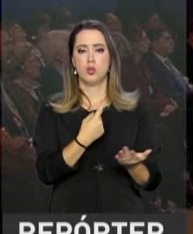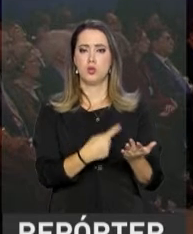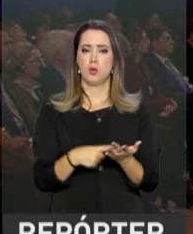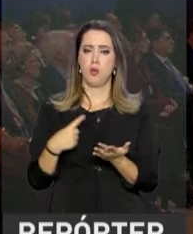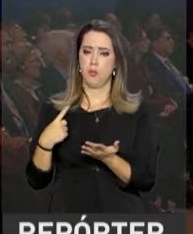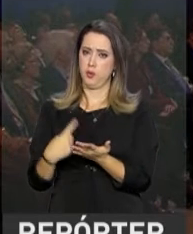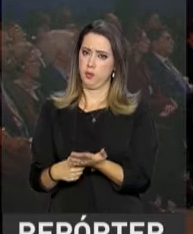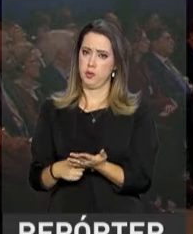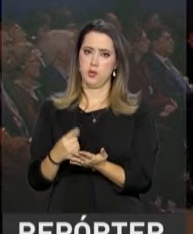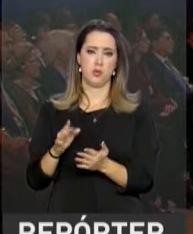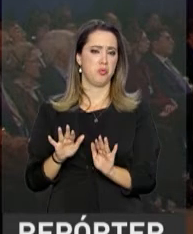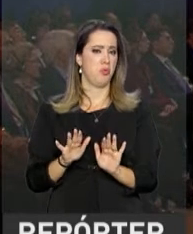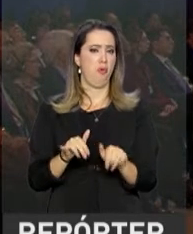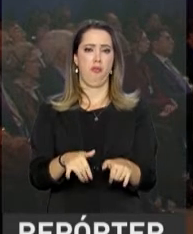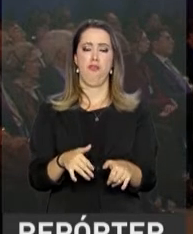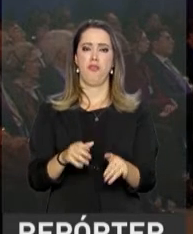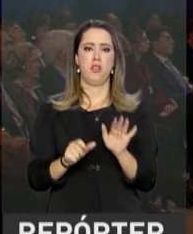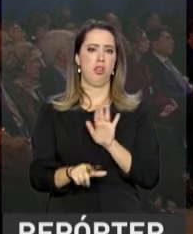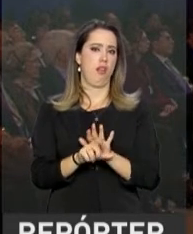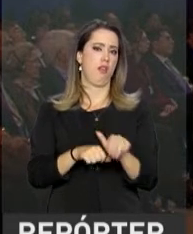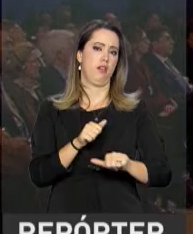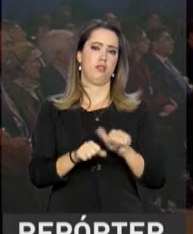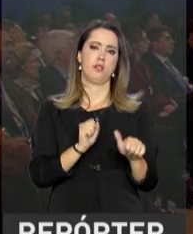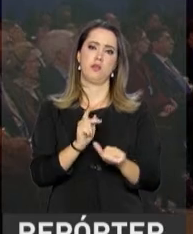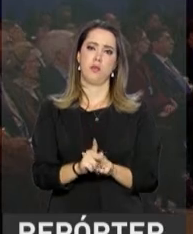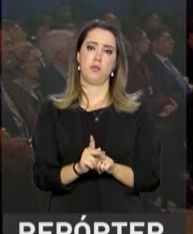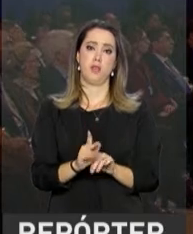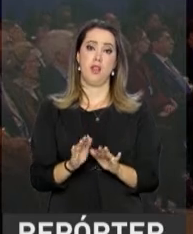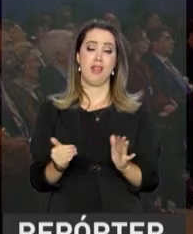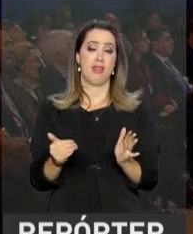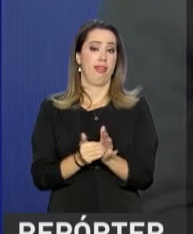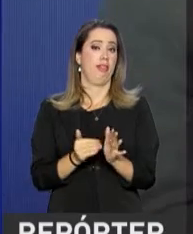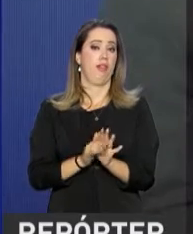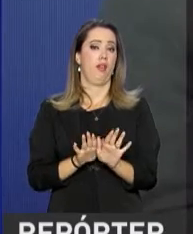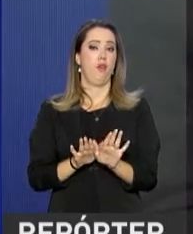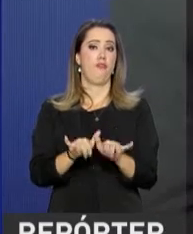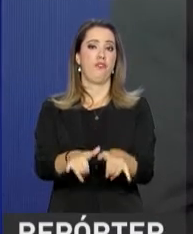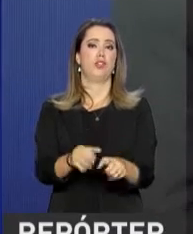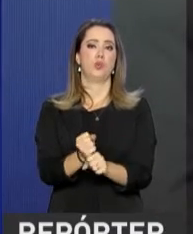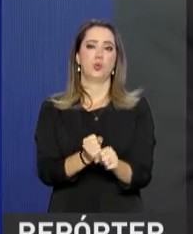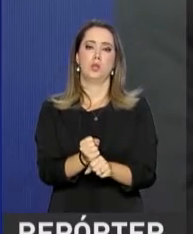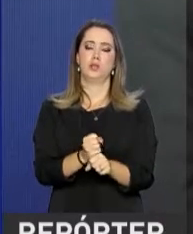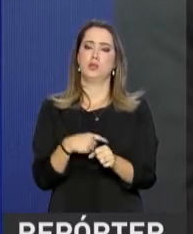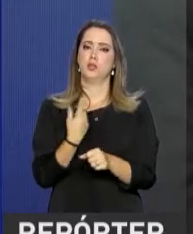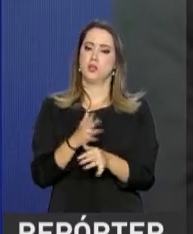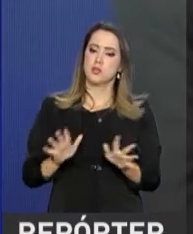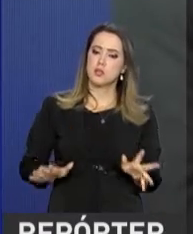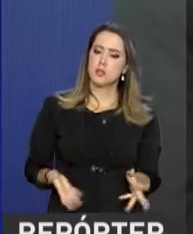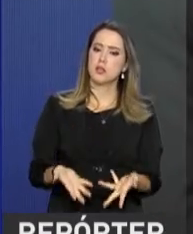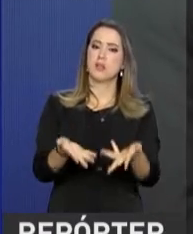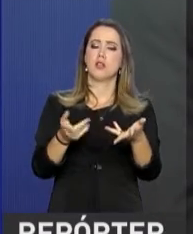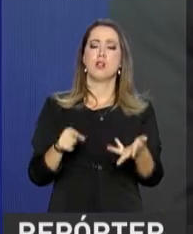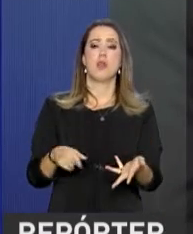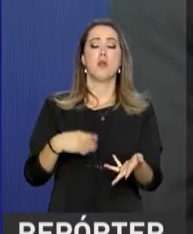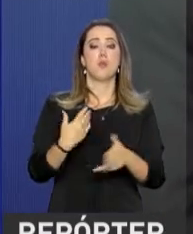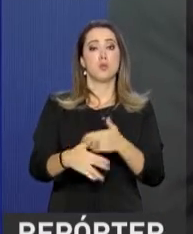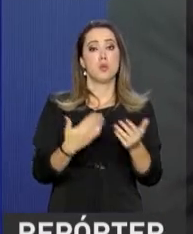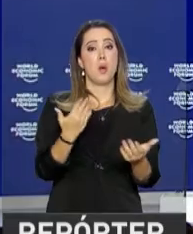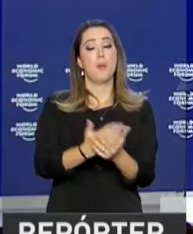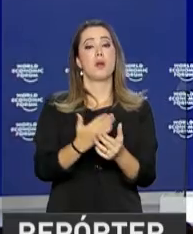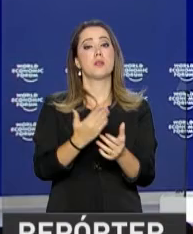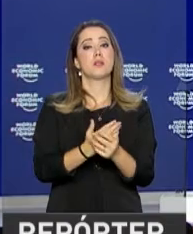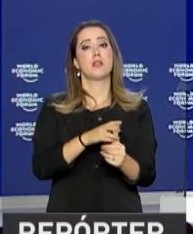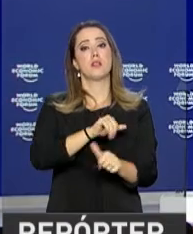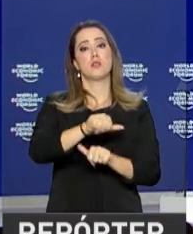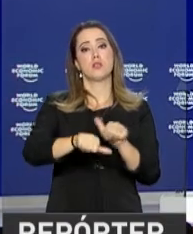não se esgota na previdência até o final do ano também queremos promover a simplificação de